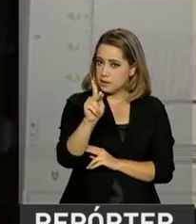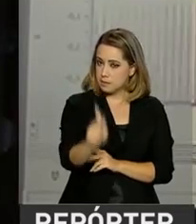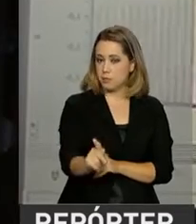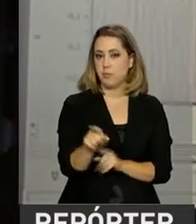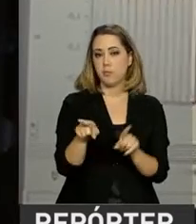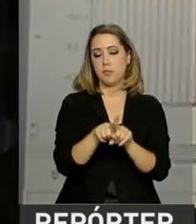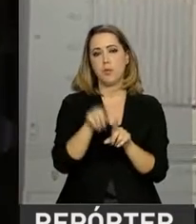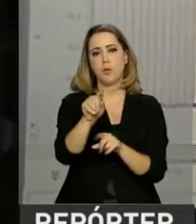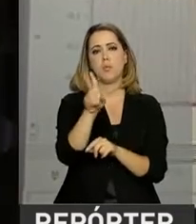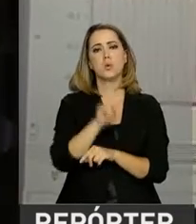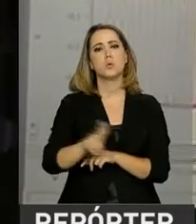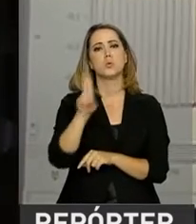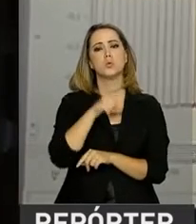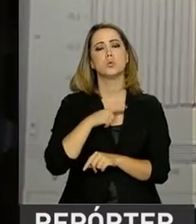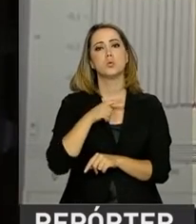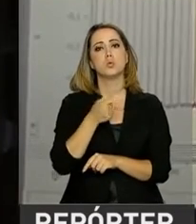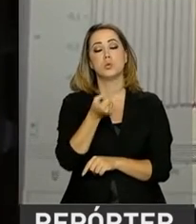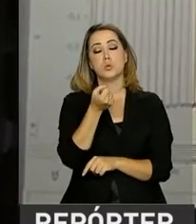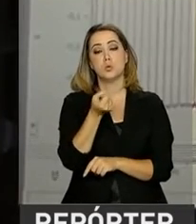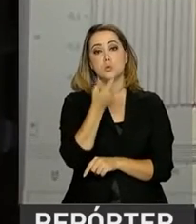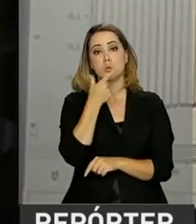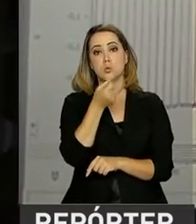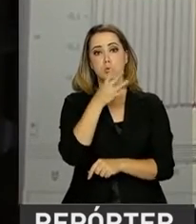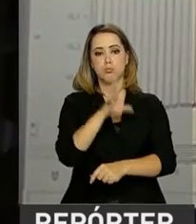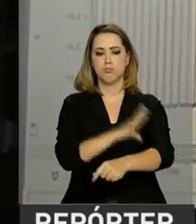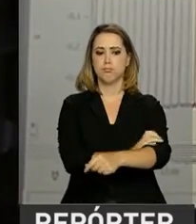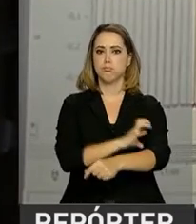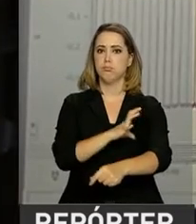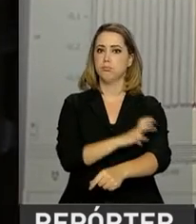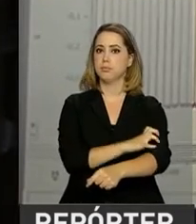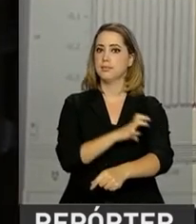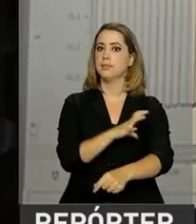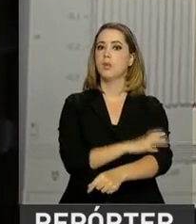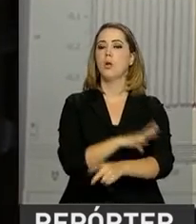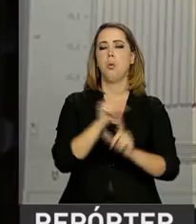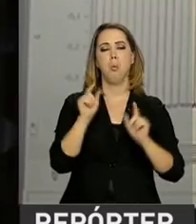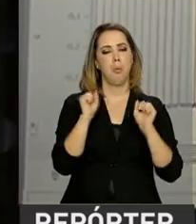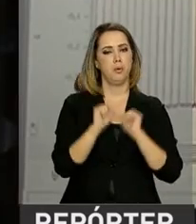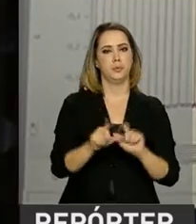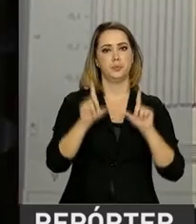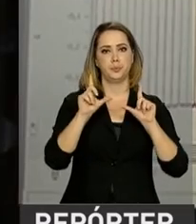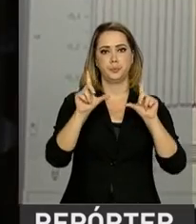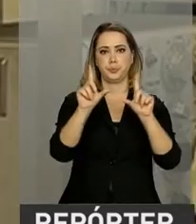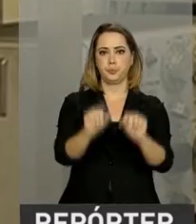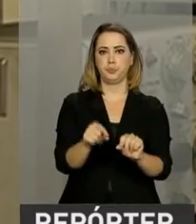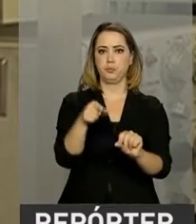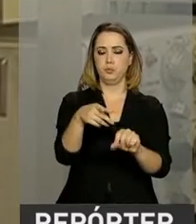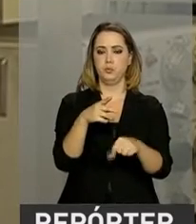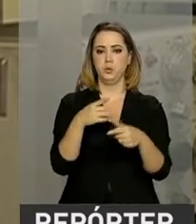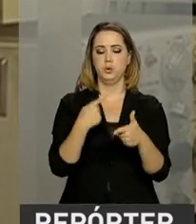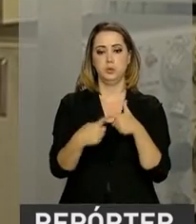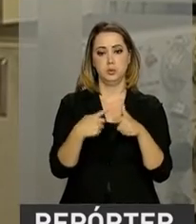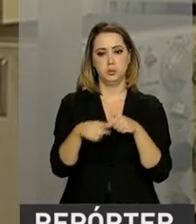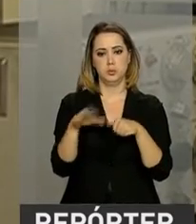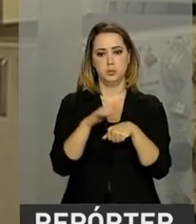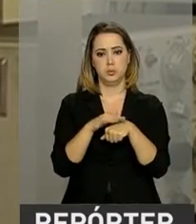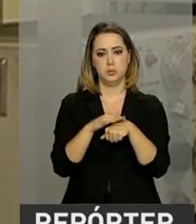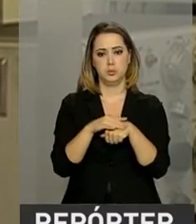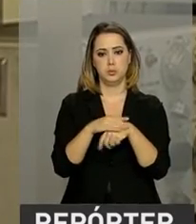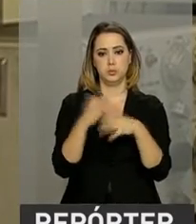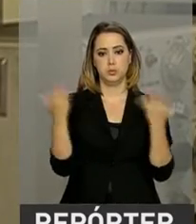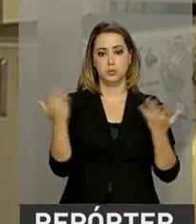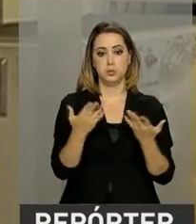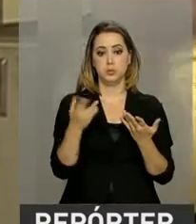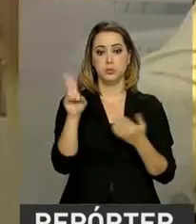tratar pressão alta pode reduzir a incidência ou combater essas doenças então agora a gente usaria o mesmo